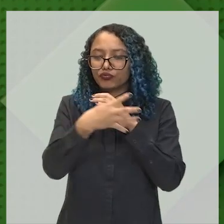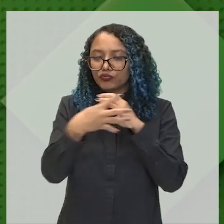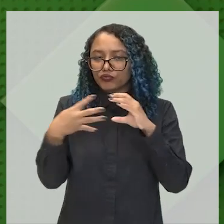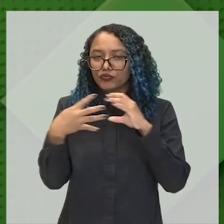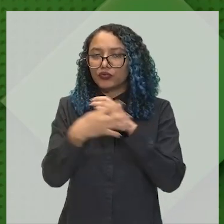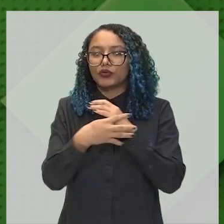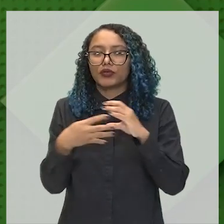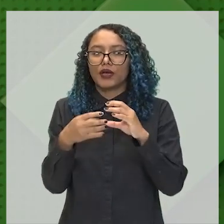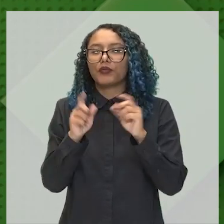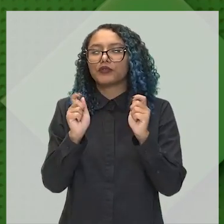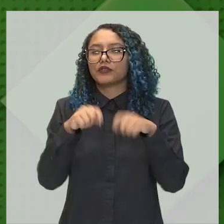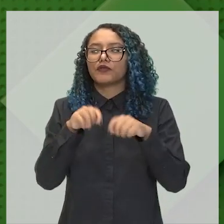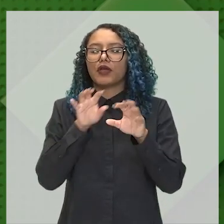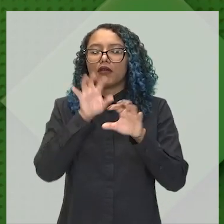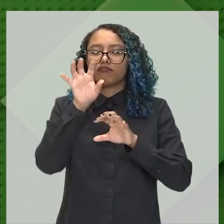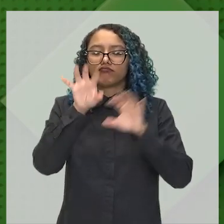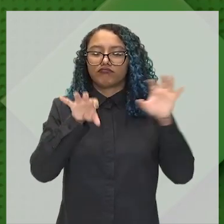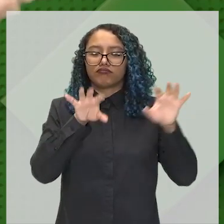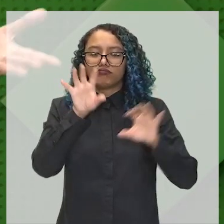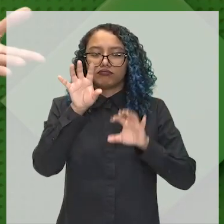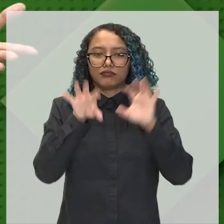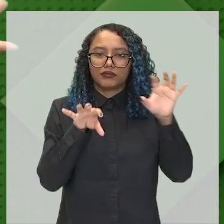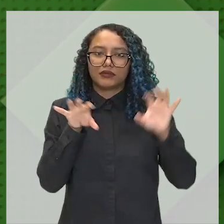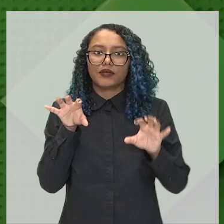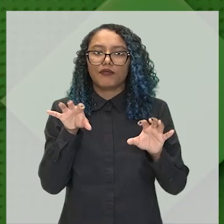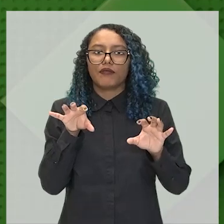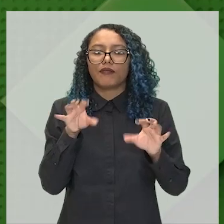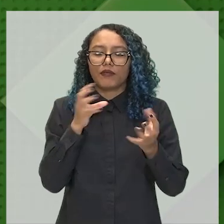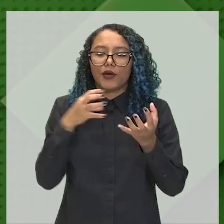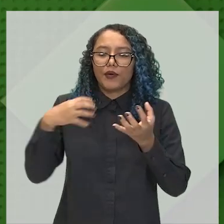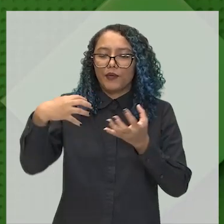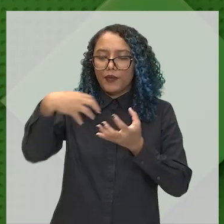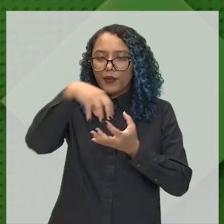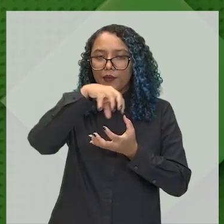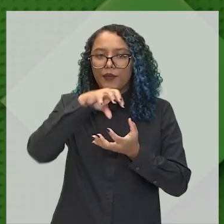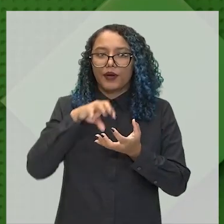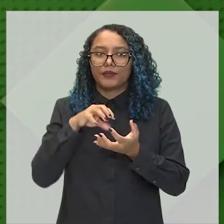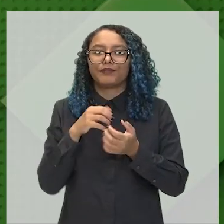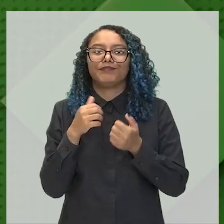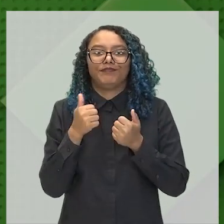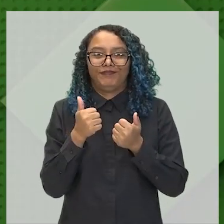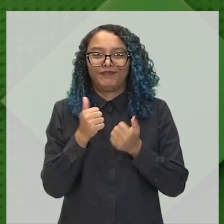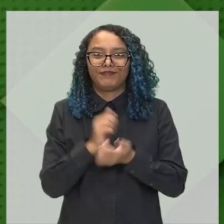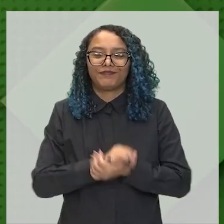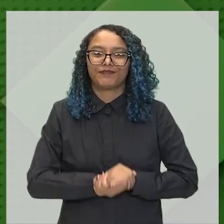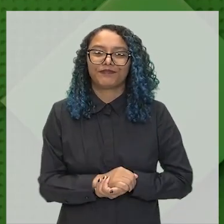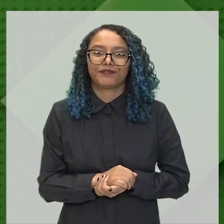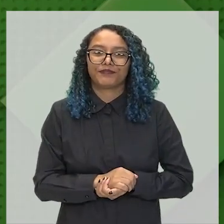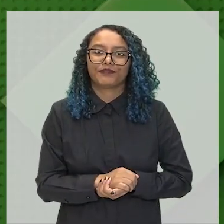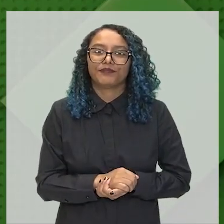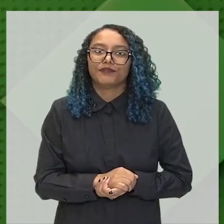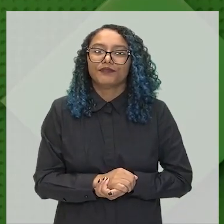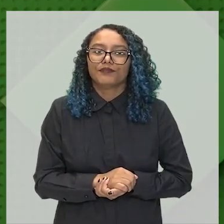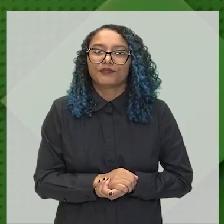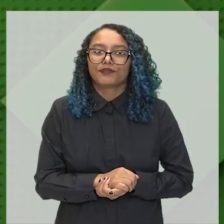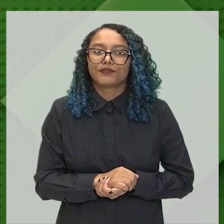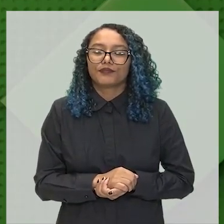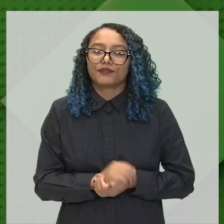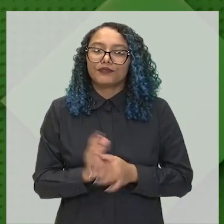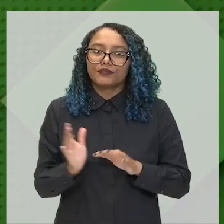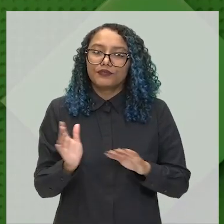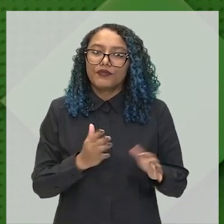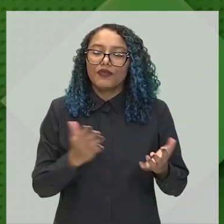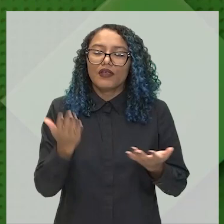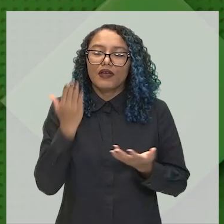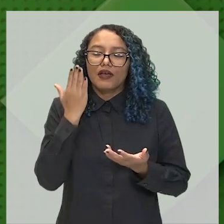divisão entre as zonas tropicais e as zonas temperadas em vários continentes no planeta Terra. Ok? Agora nós vamos